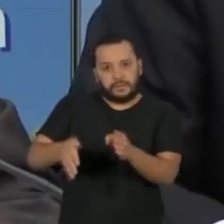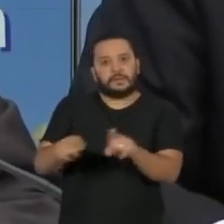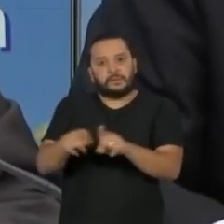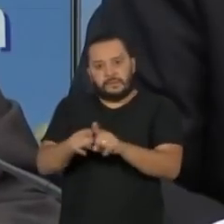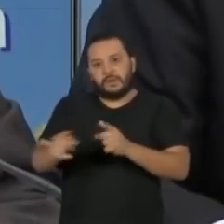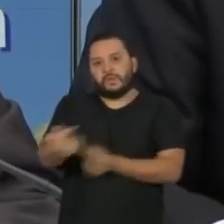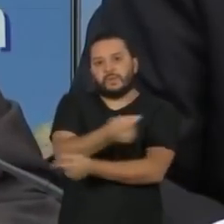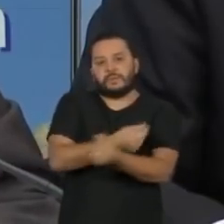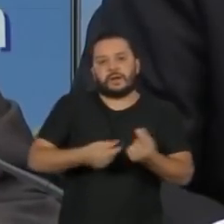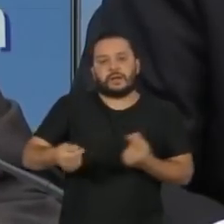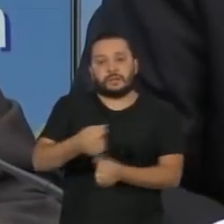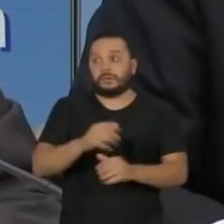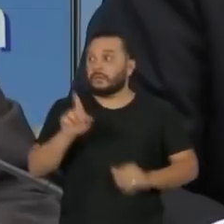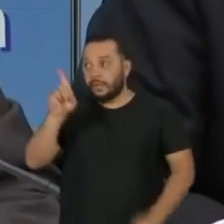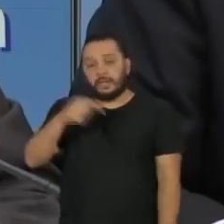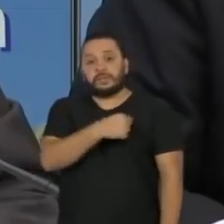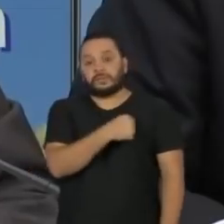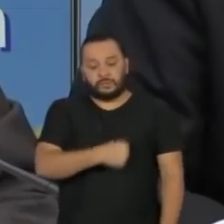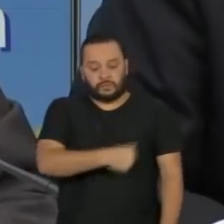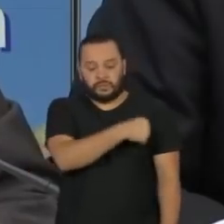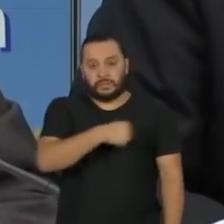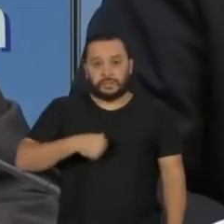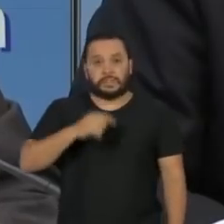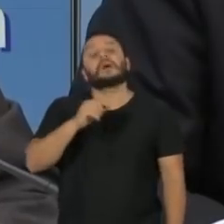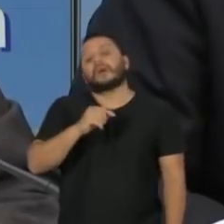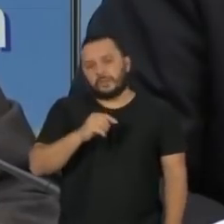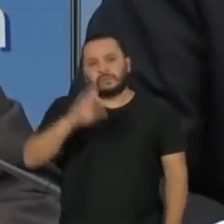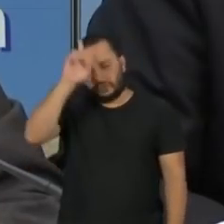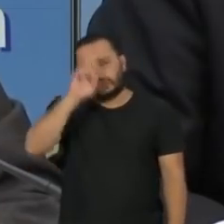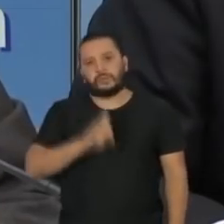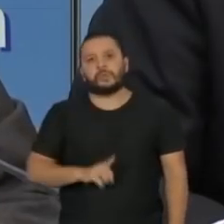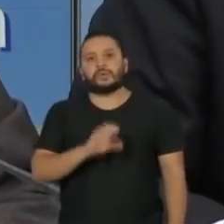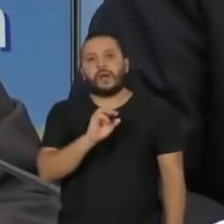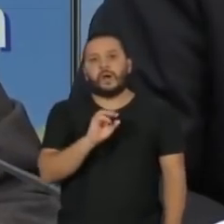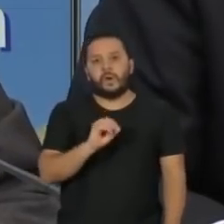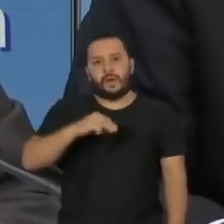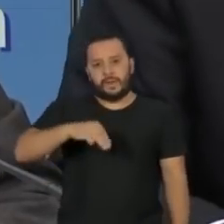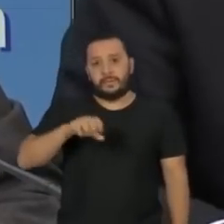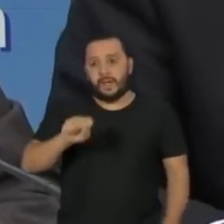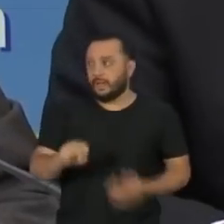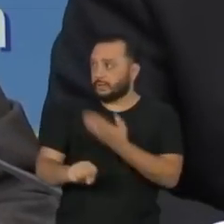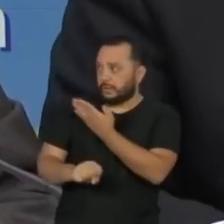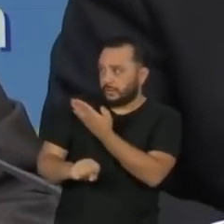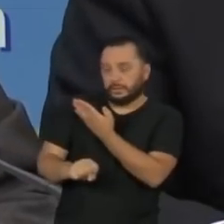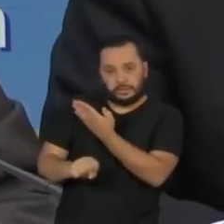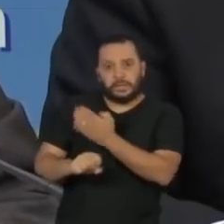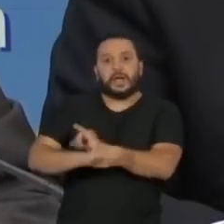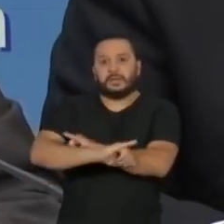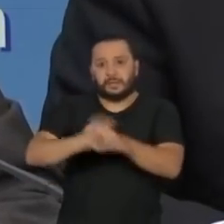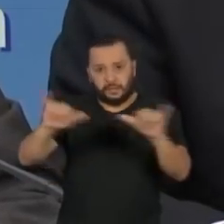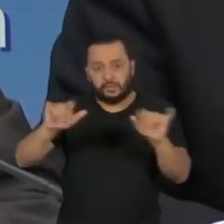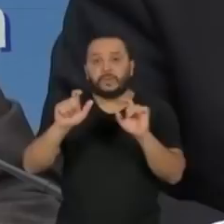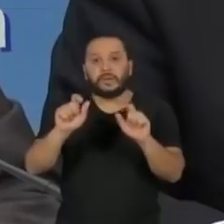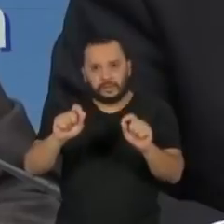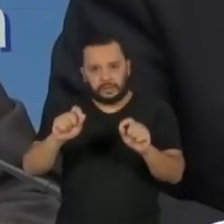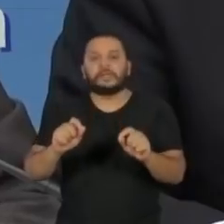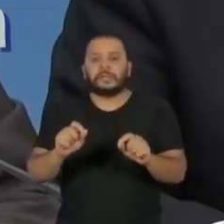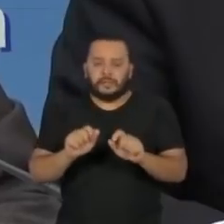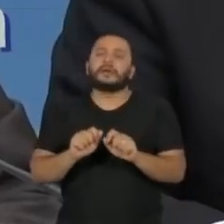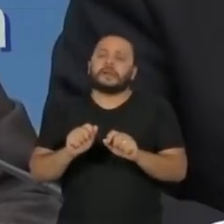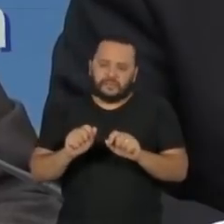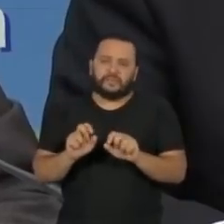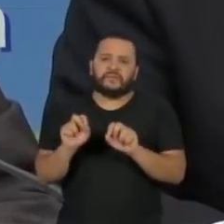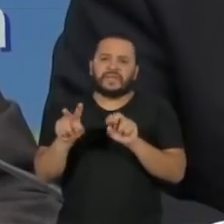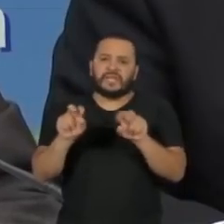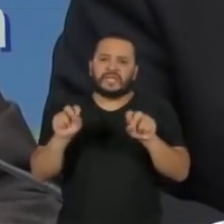Em Genebra, na Suíça, o diretor da Organização Mundial de Saúde declarou nesta quinta-feira a epidemia do